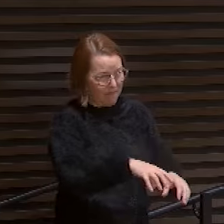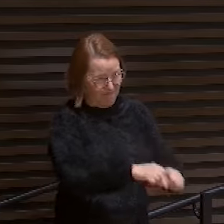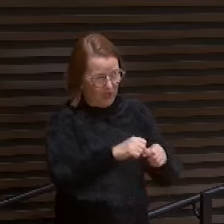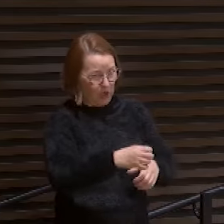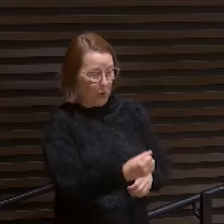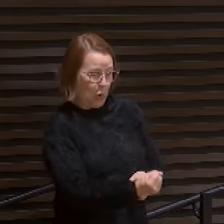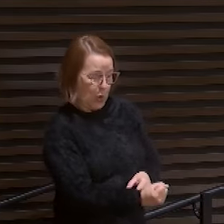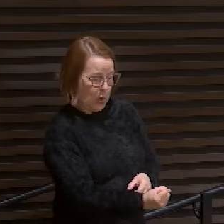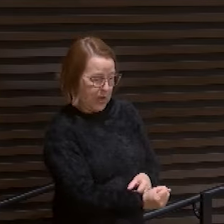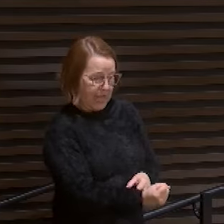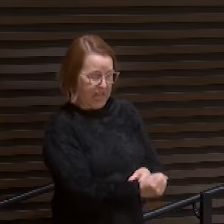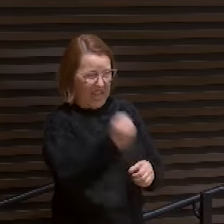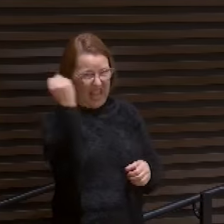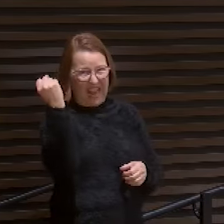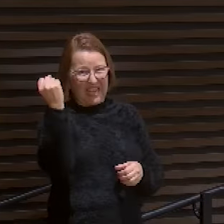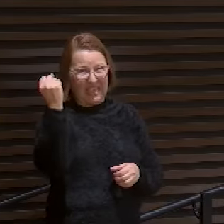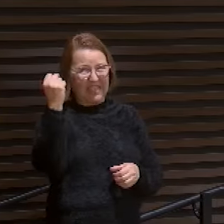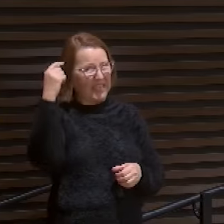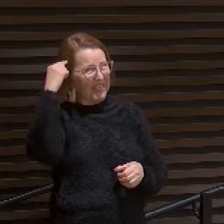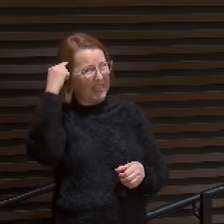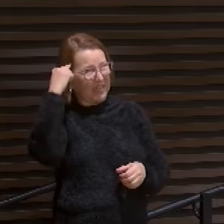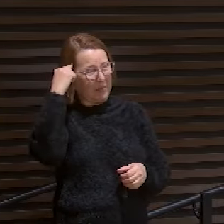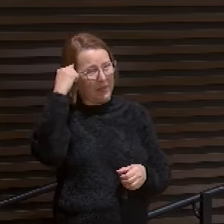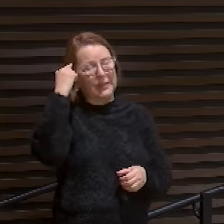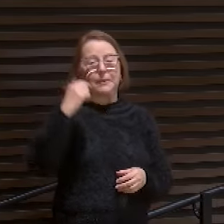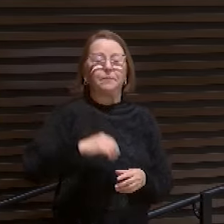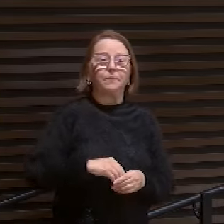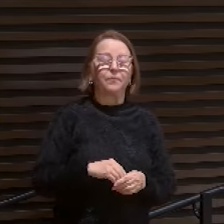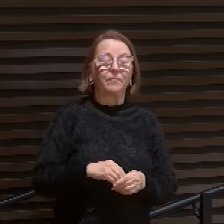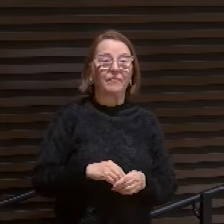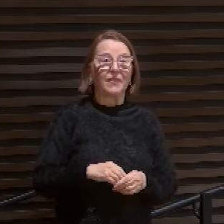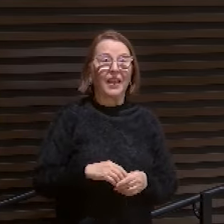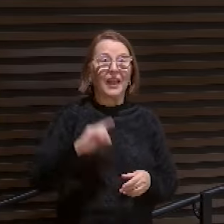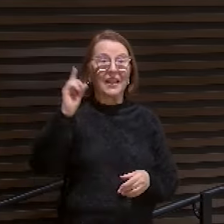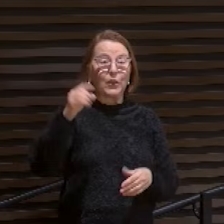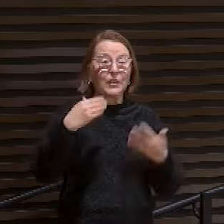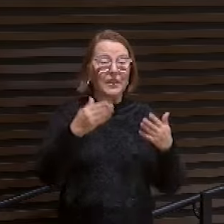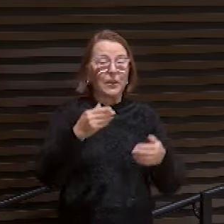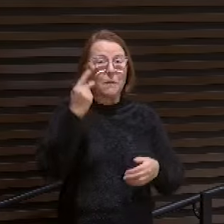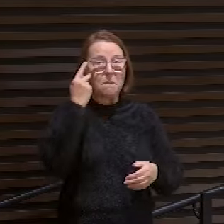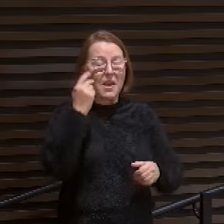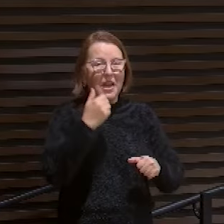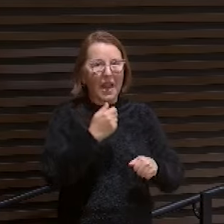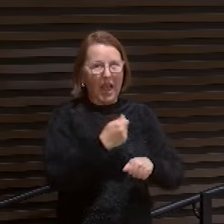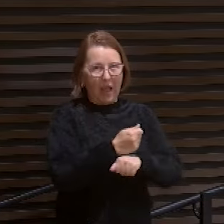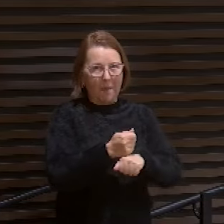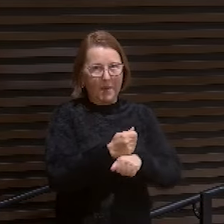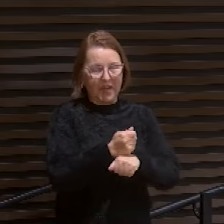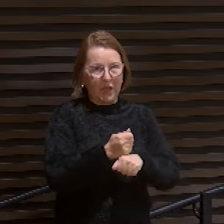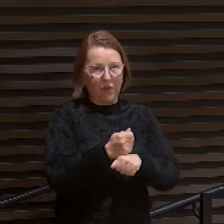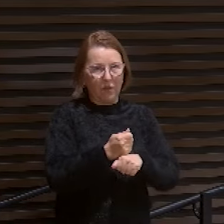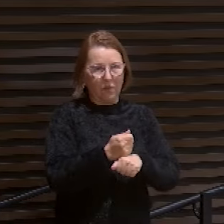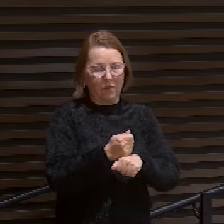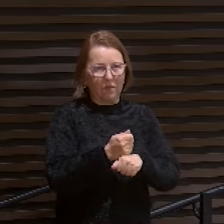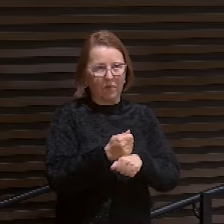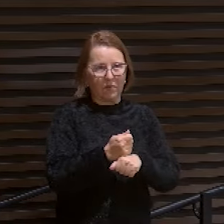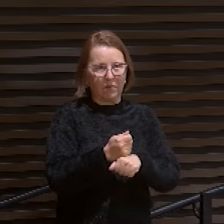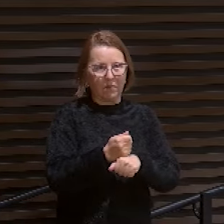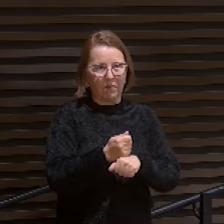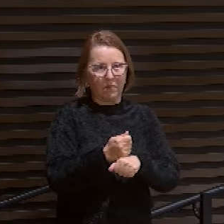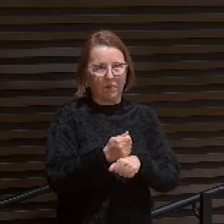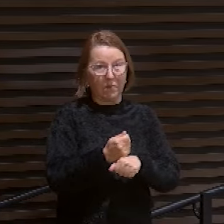sono anestésico. O que Deus deu a Abraão foi